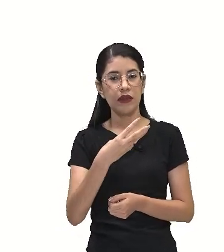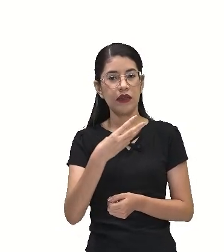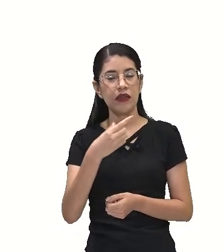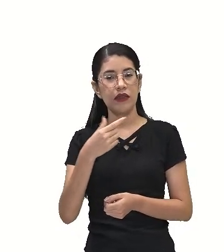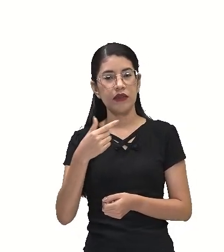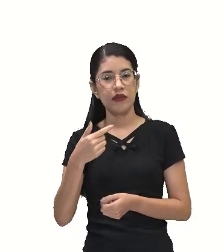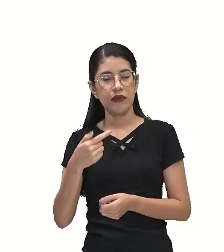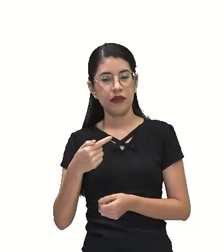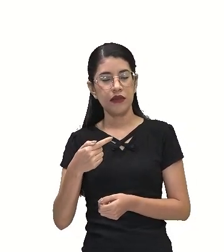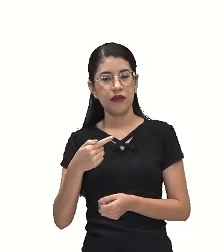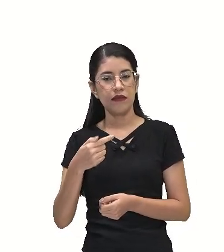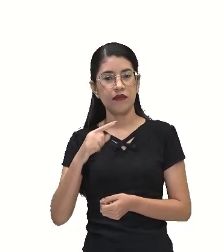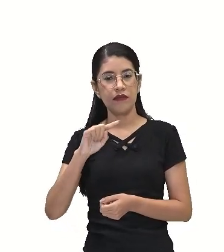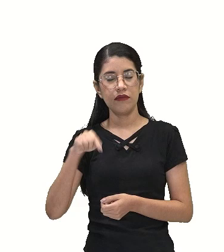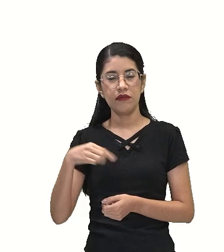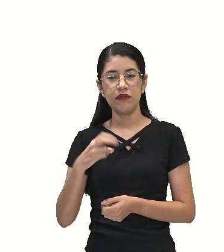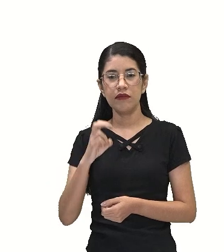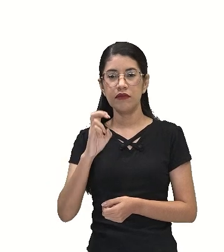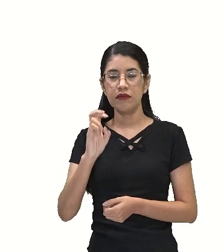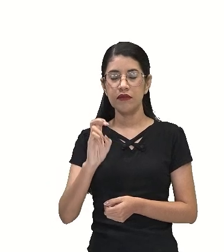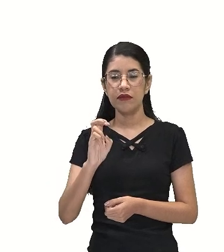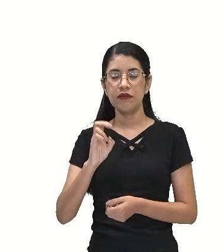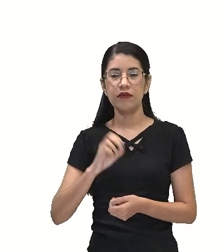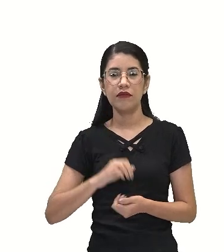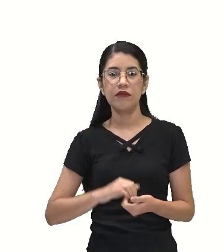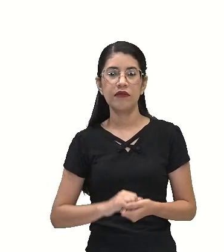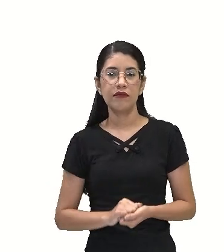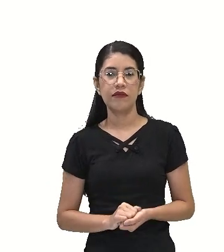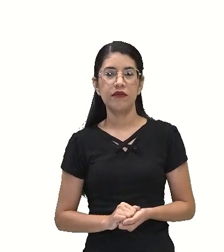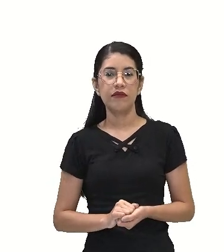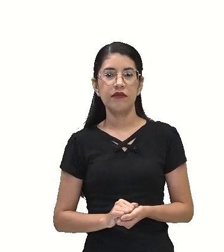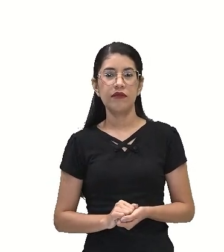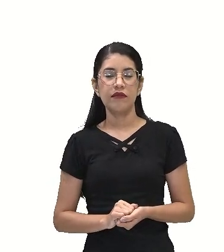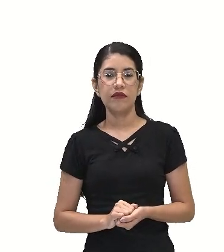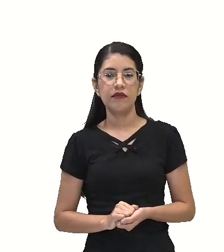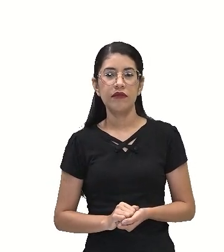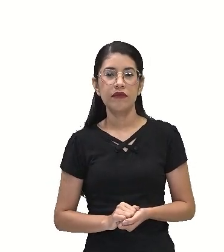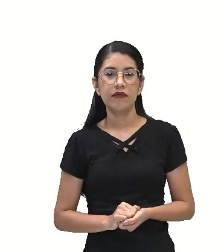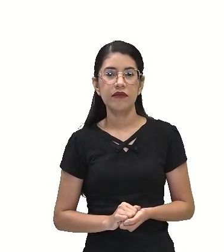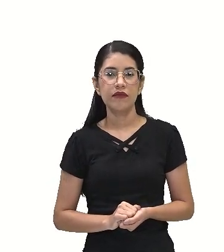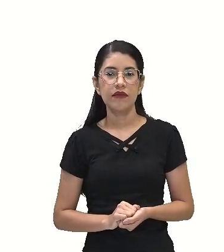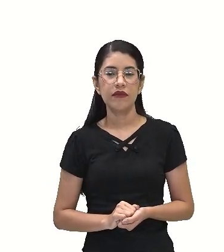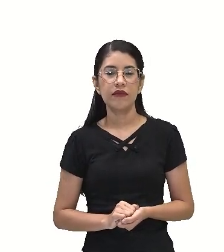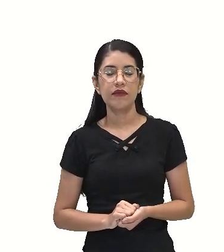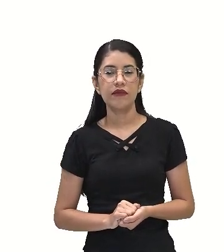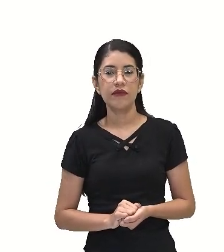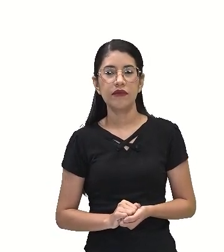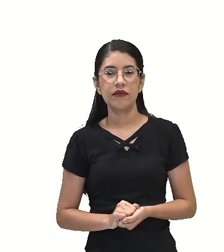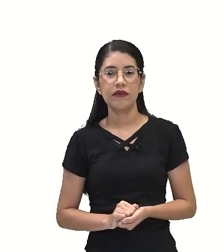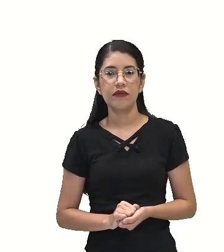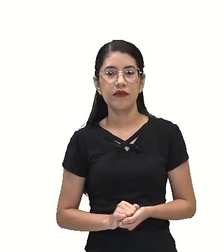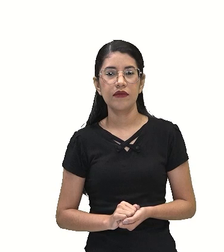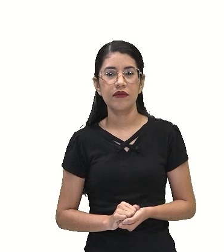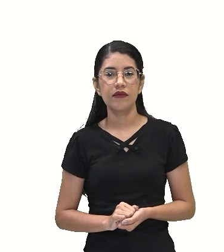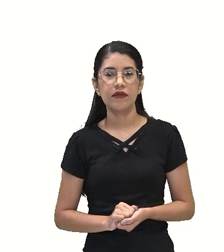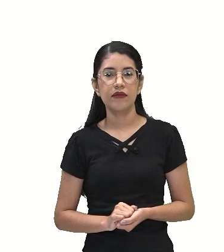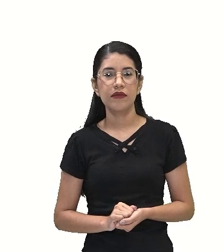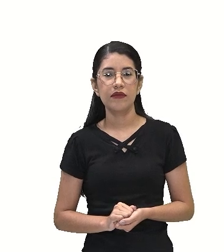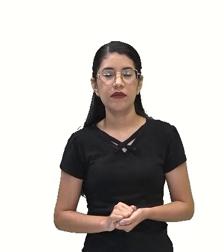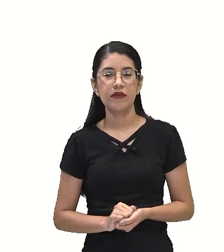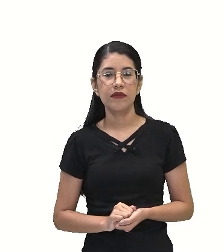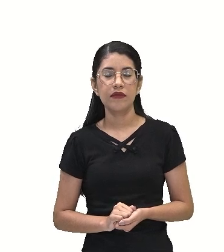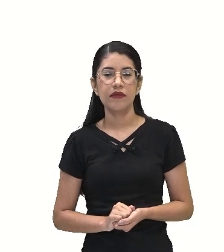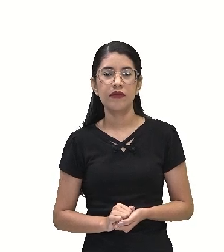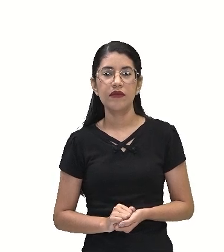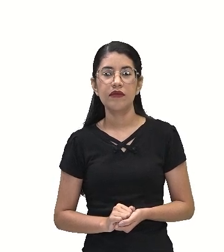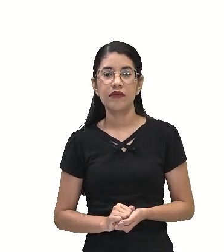é 5. 5 vezes 2 é 10. 10 menos 10 é 0. E